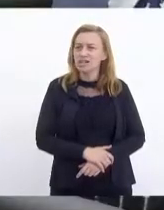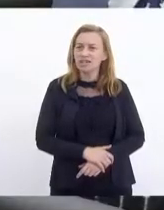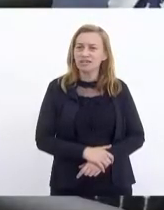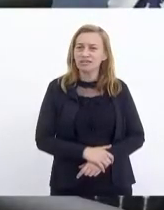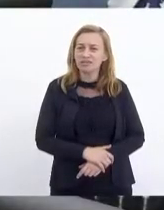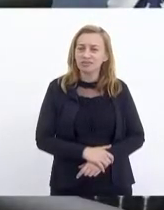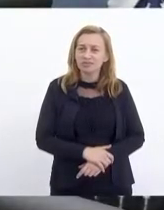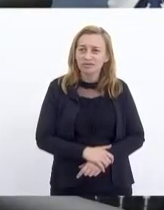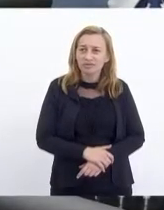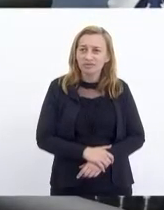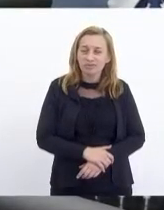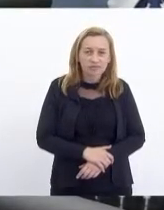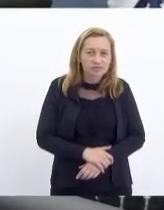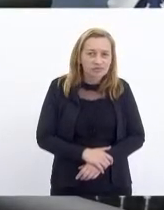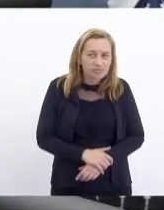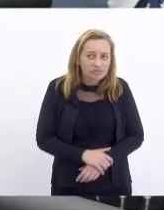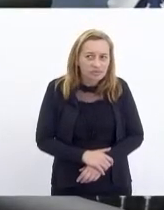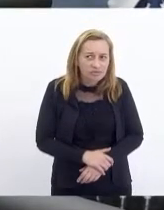favorável com louvor.